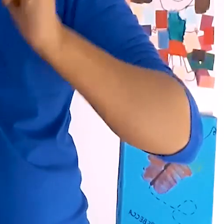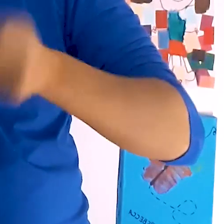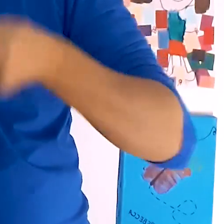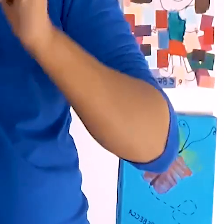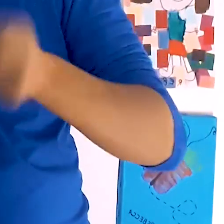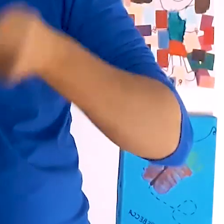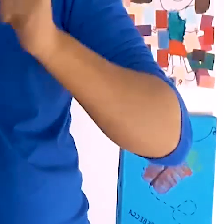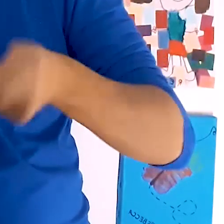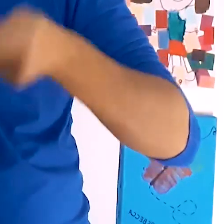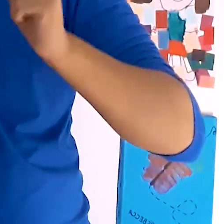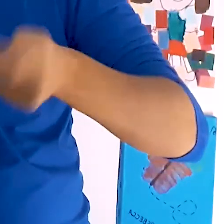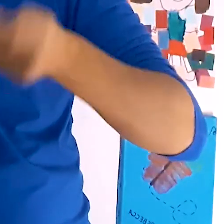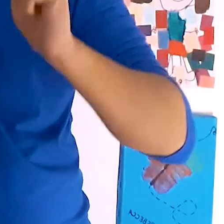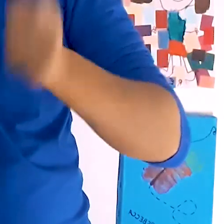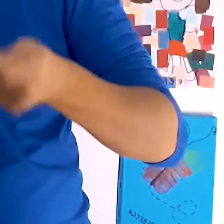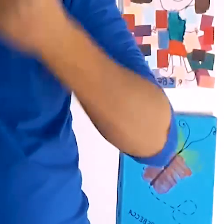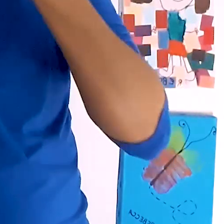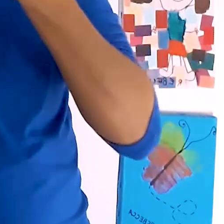Coche.